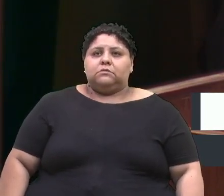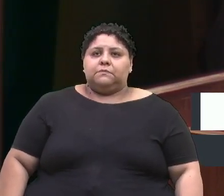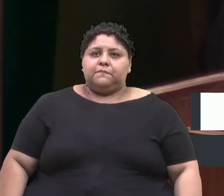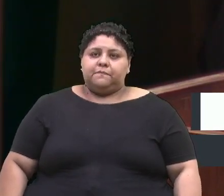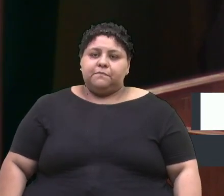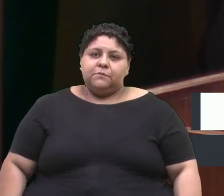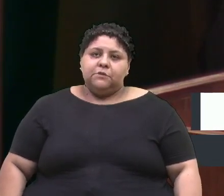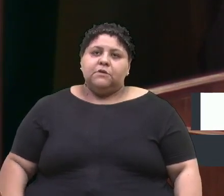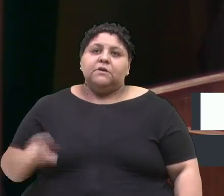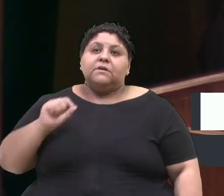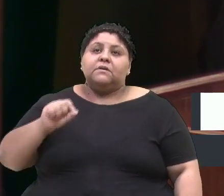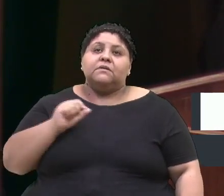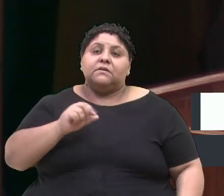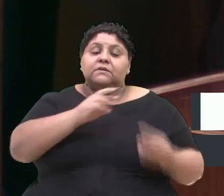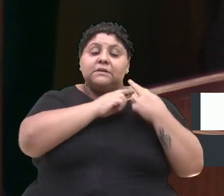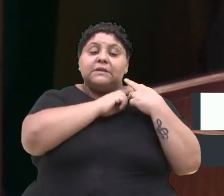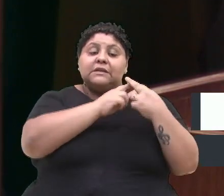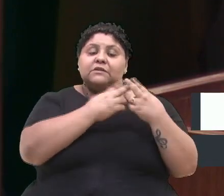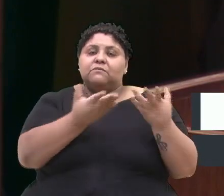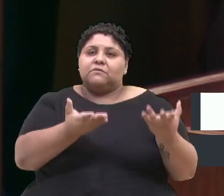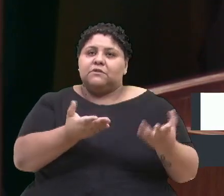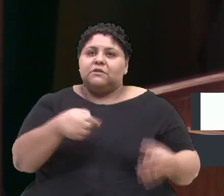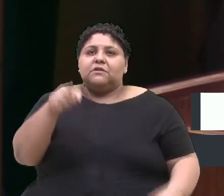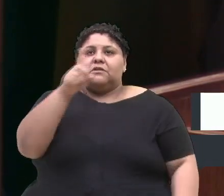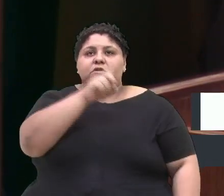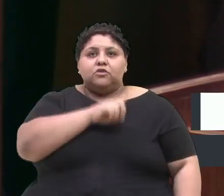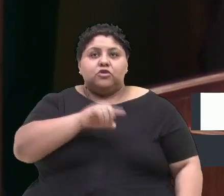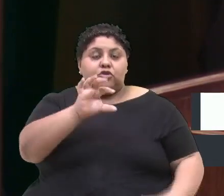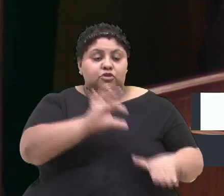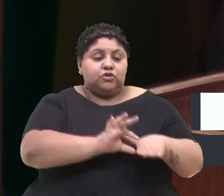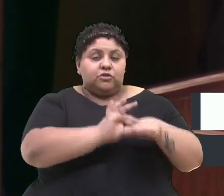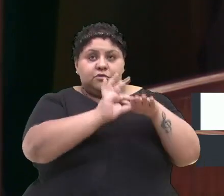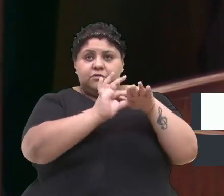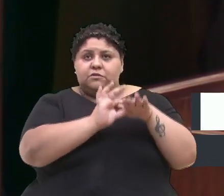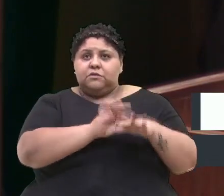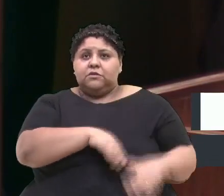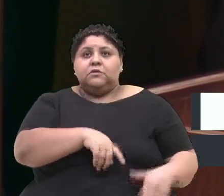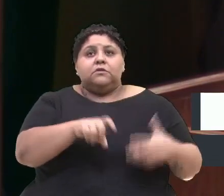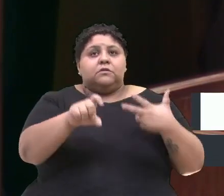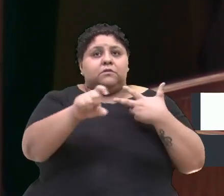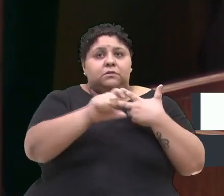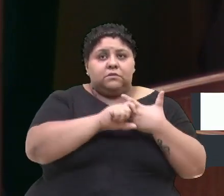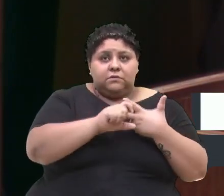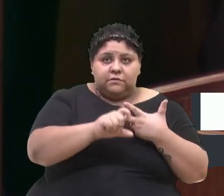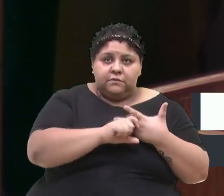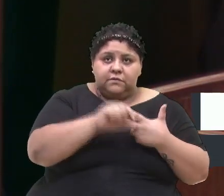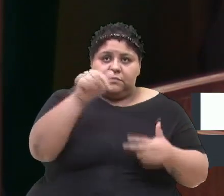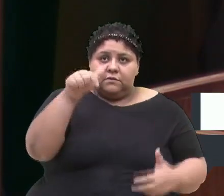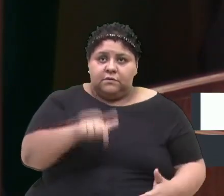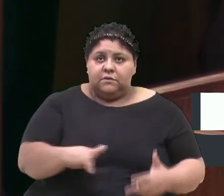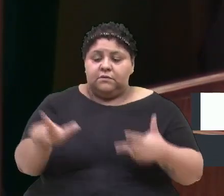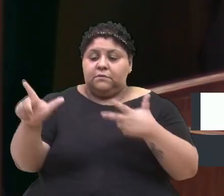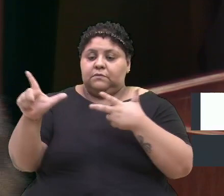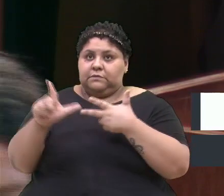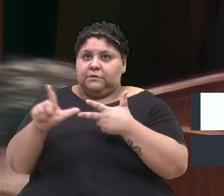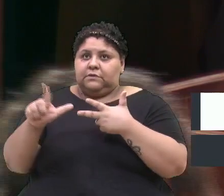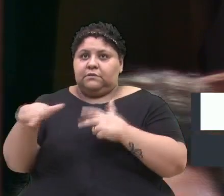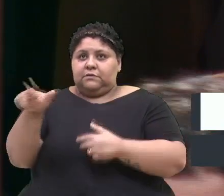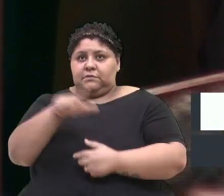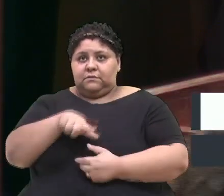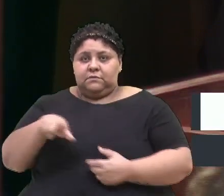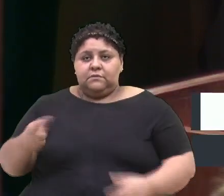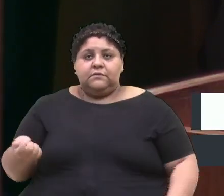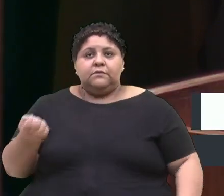E quem é responsável por isso? Os nossos líderes, seja no executivo, seja aqui no legislativo, que a gente